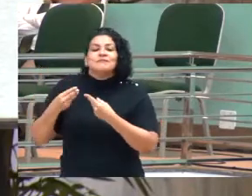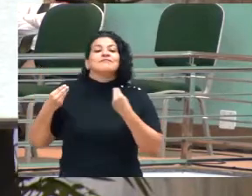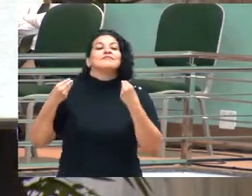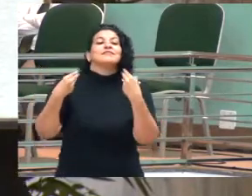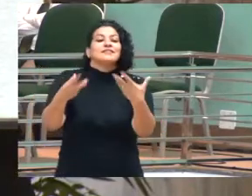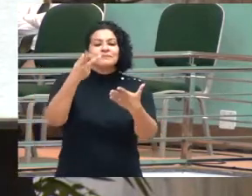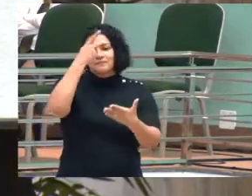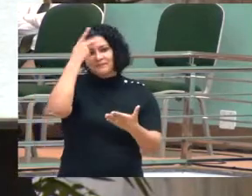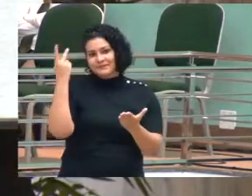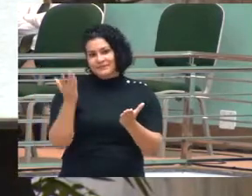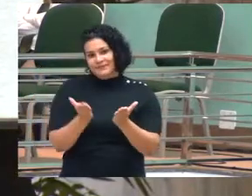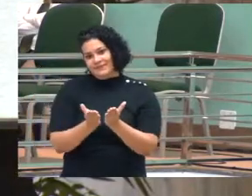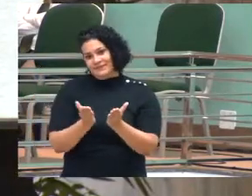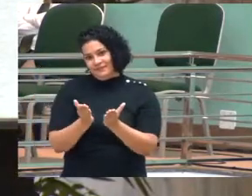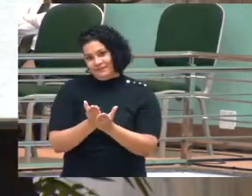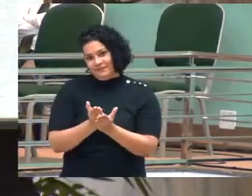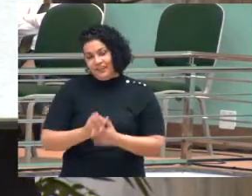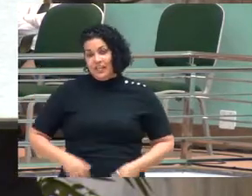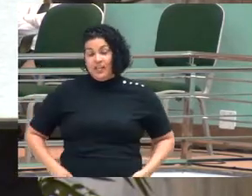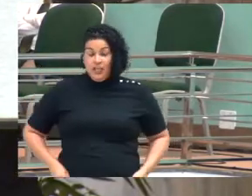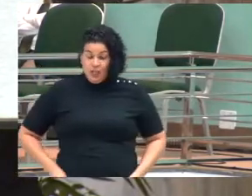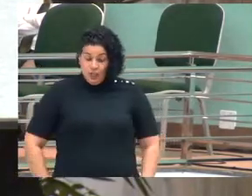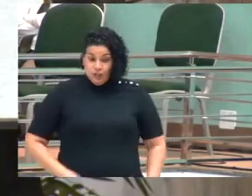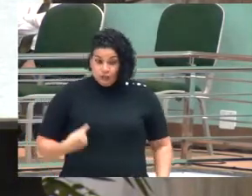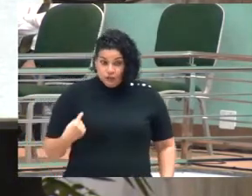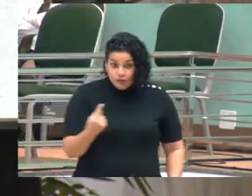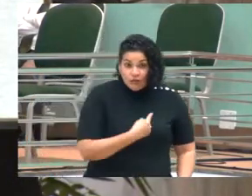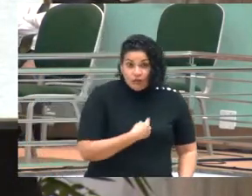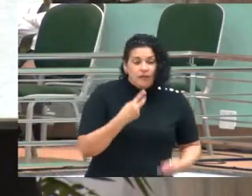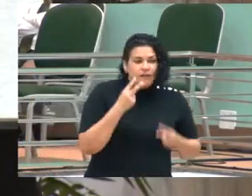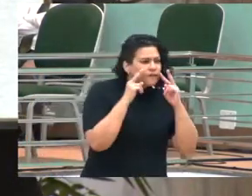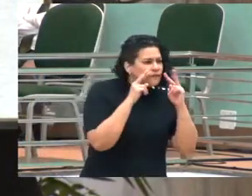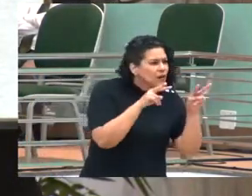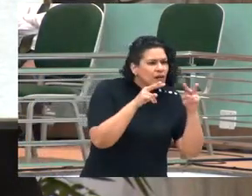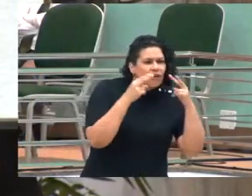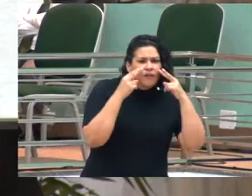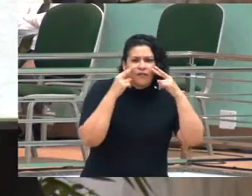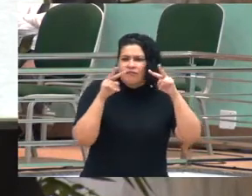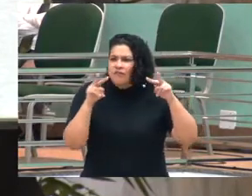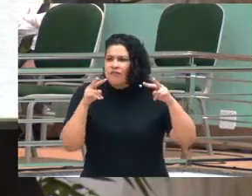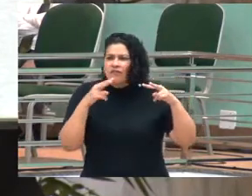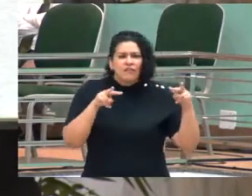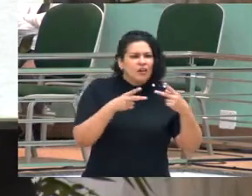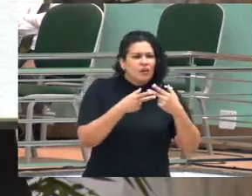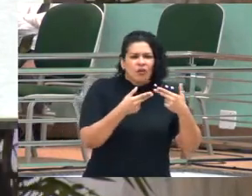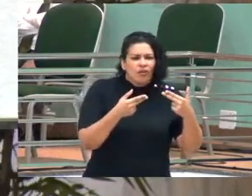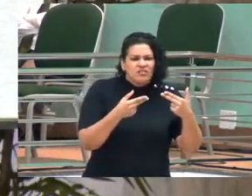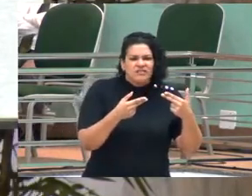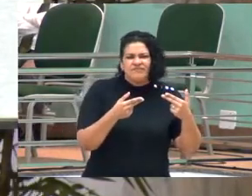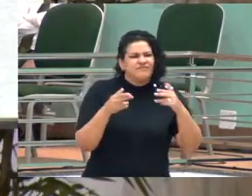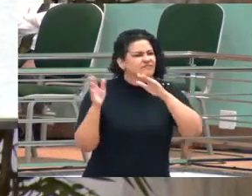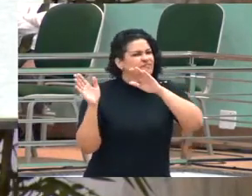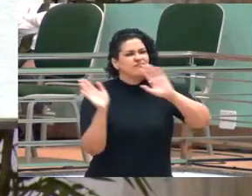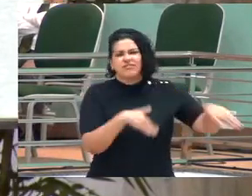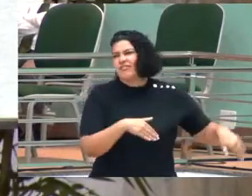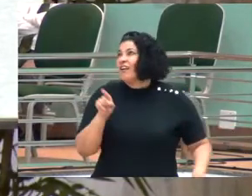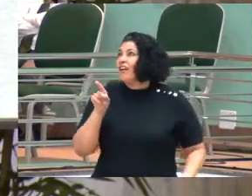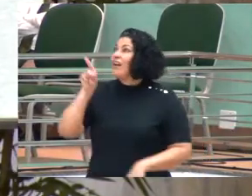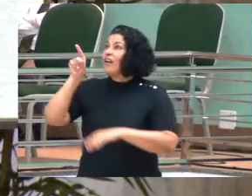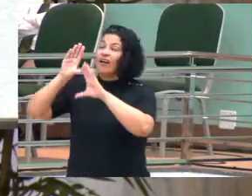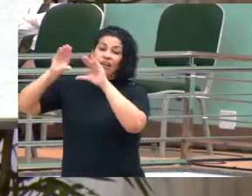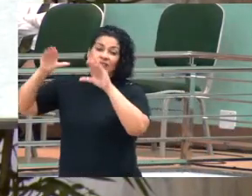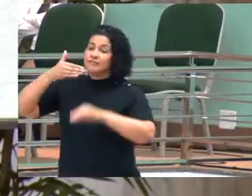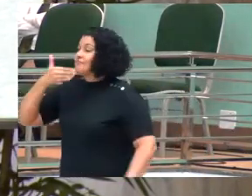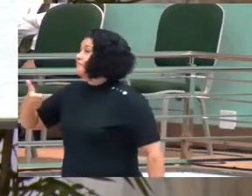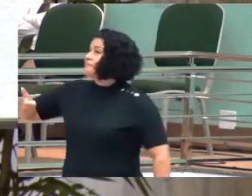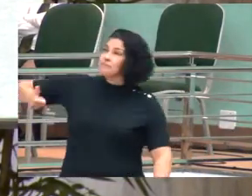podemos ver, mas pelo contrário, é medido pelas invisíveis. Porque para mim, tenho por